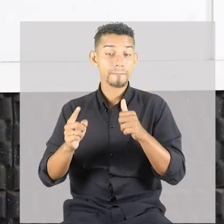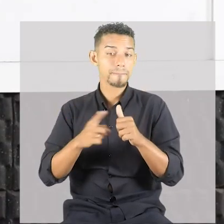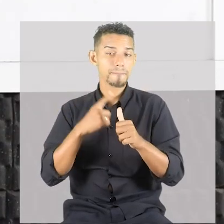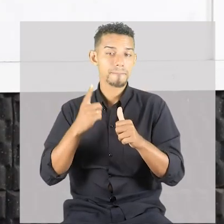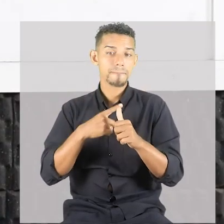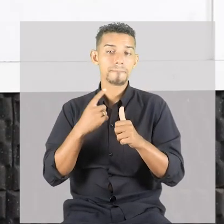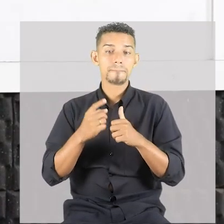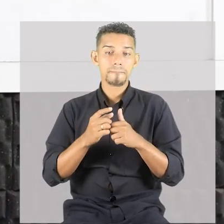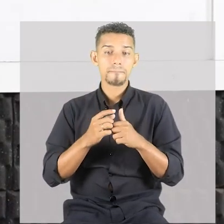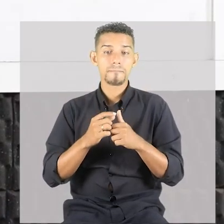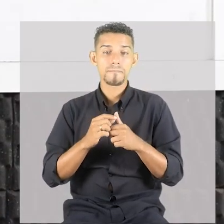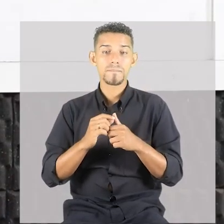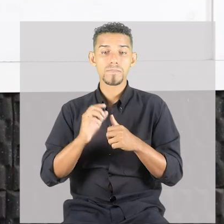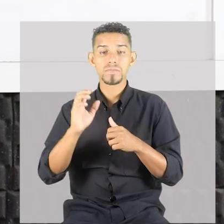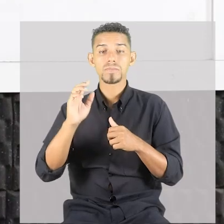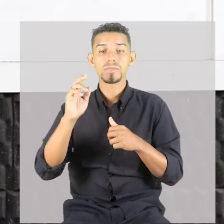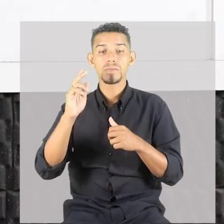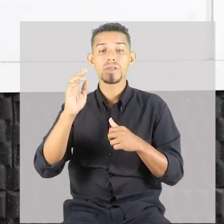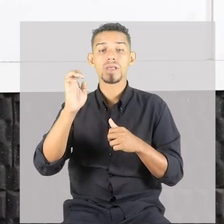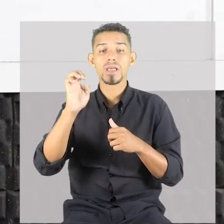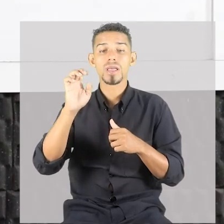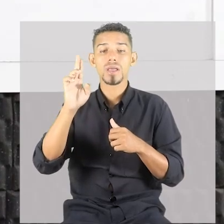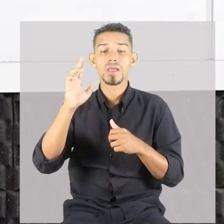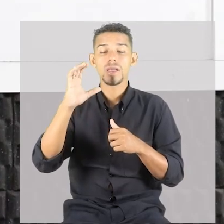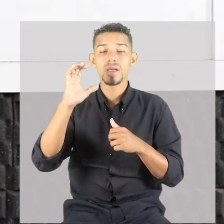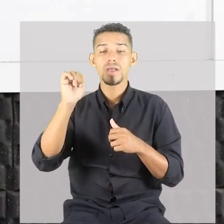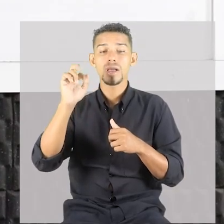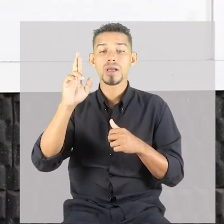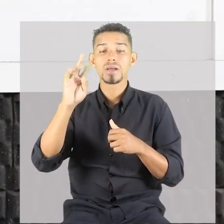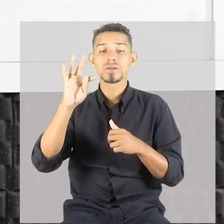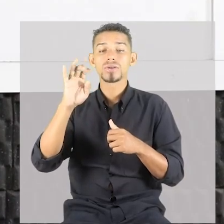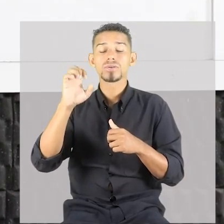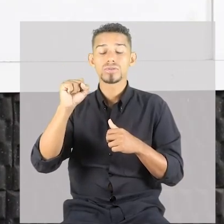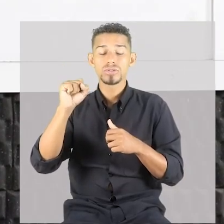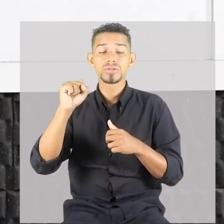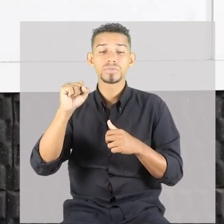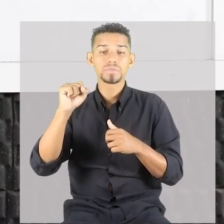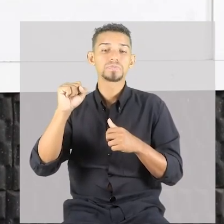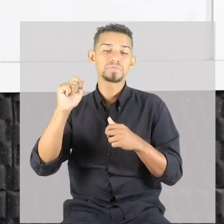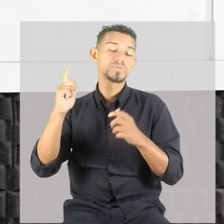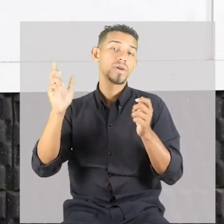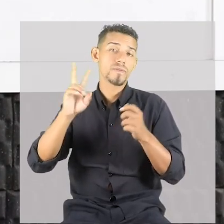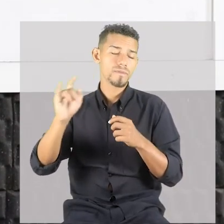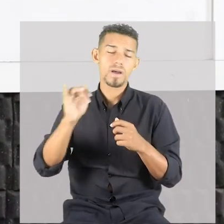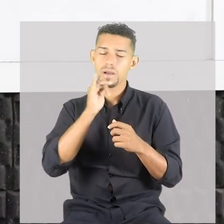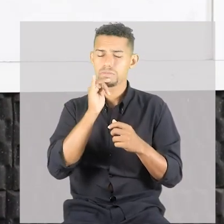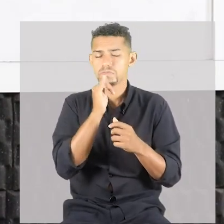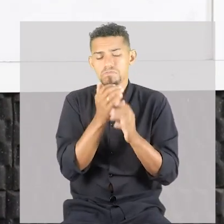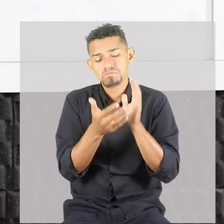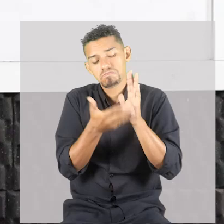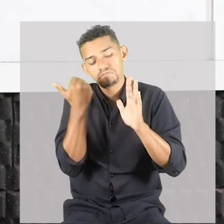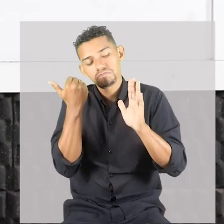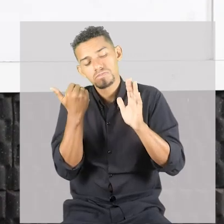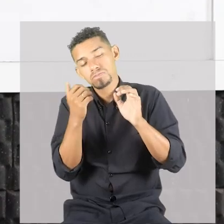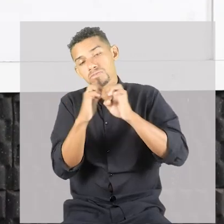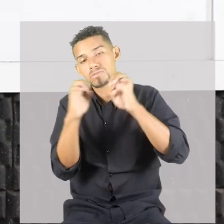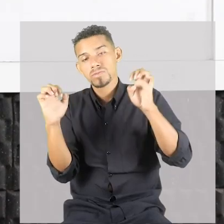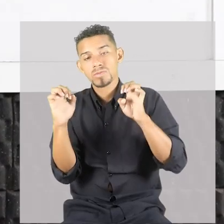Primeiro, ele é eucarionte. Se ele é eucarionte, você já vai tirar aí dessa equação